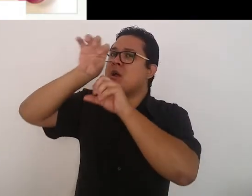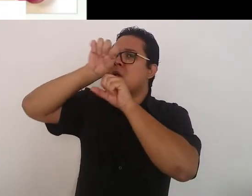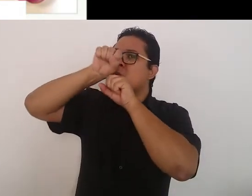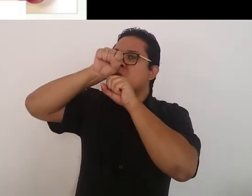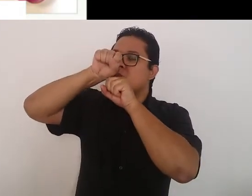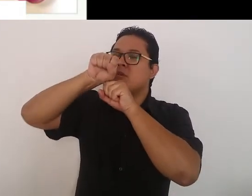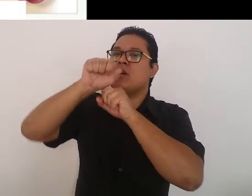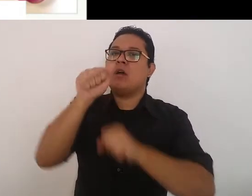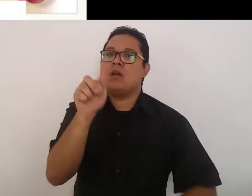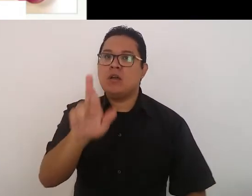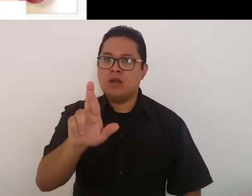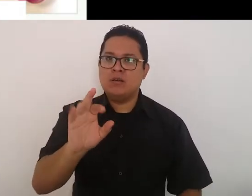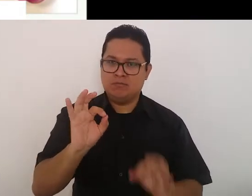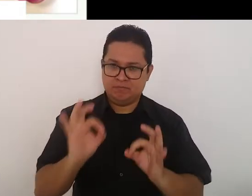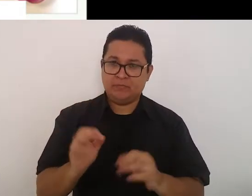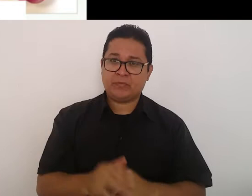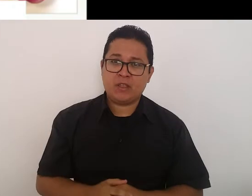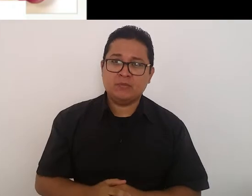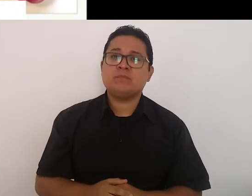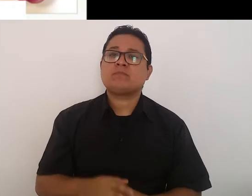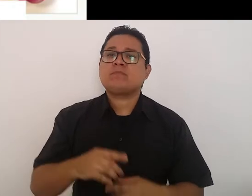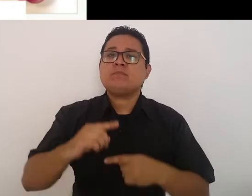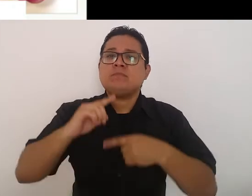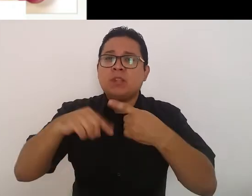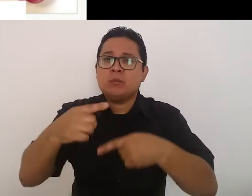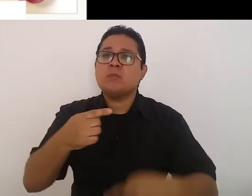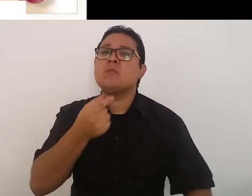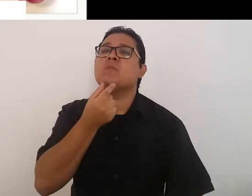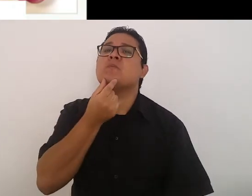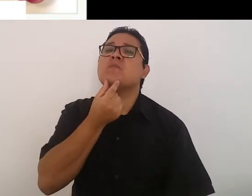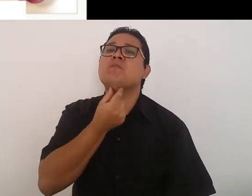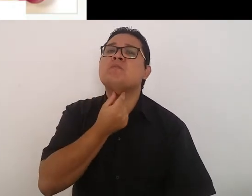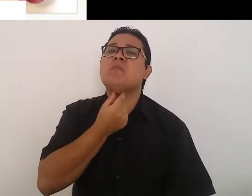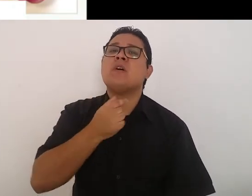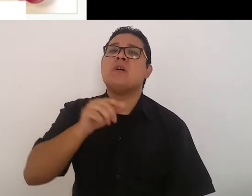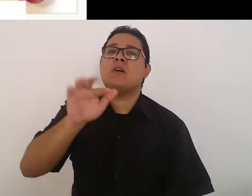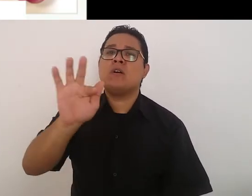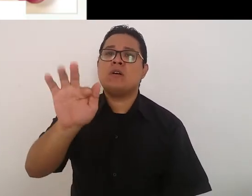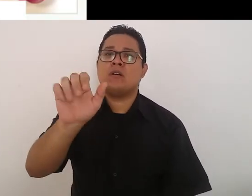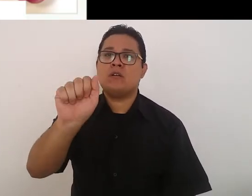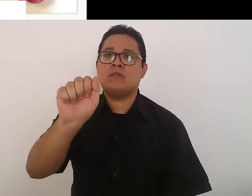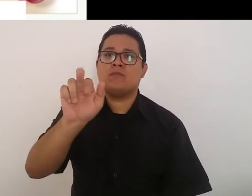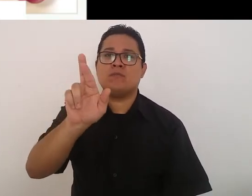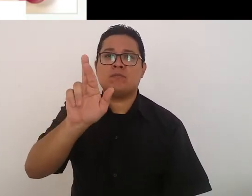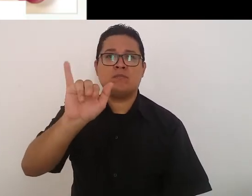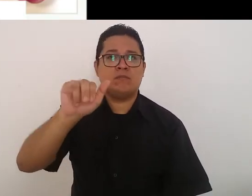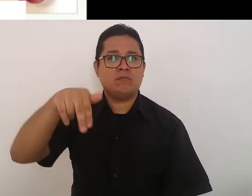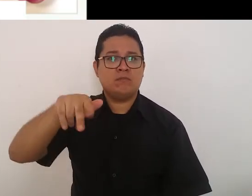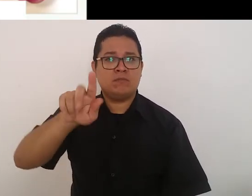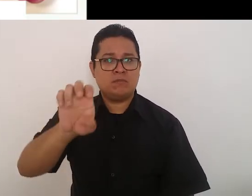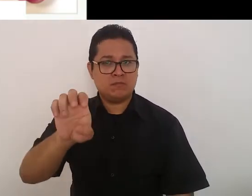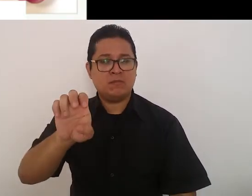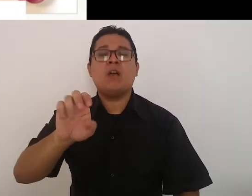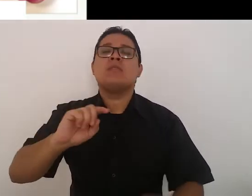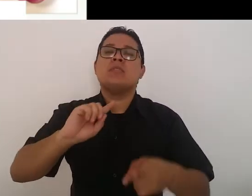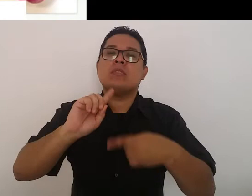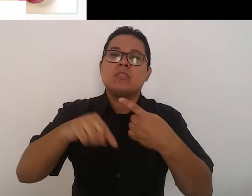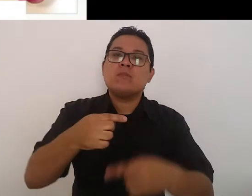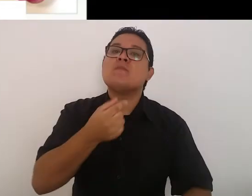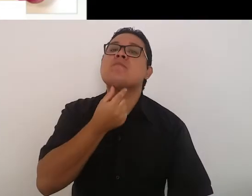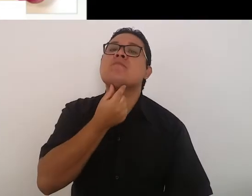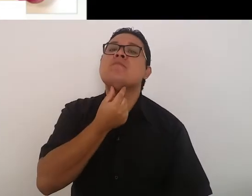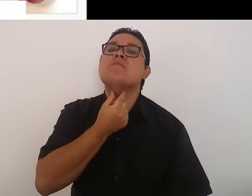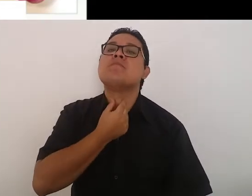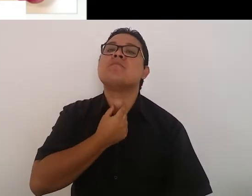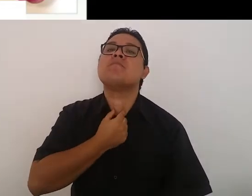o ar, tá? Aí ele vai passar aqui pela faringe, depois vai para a nossa laringe e desce esse